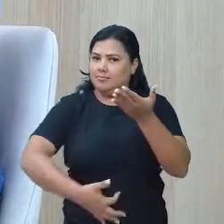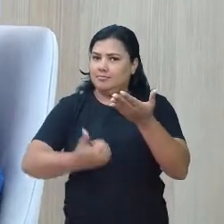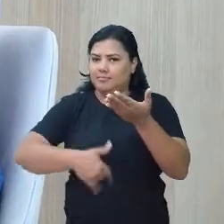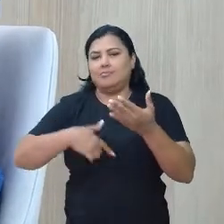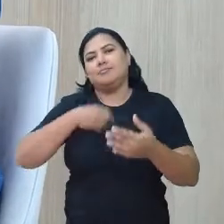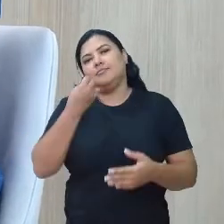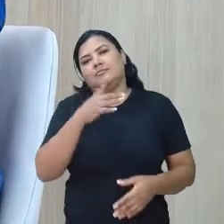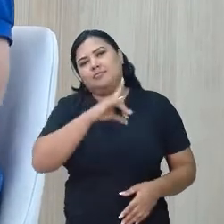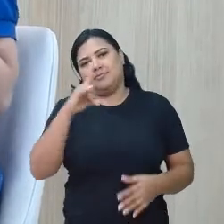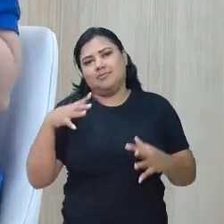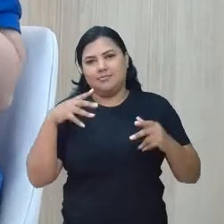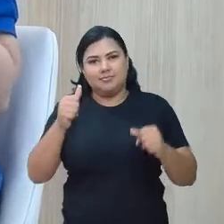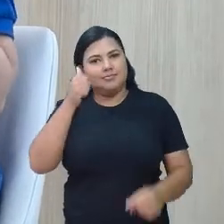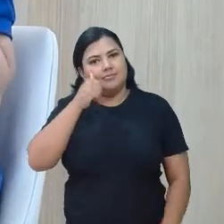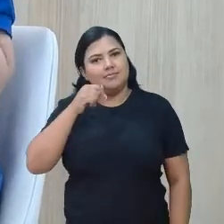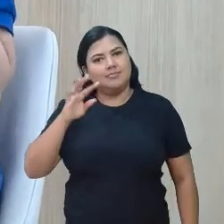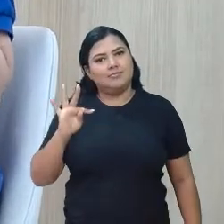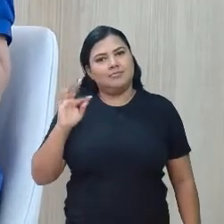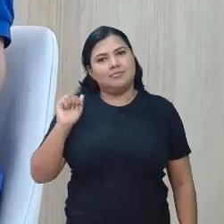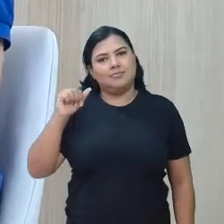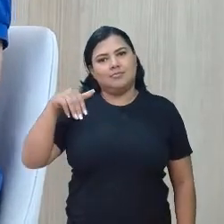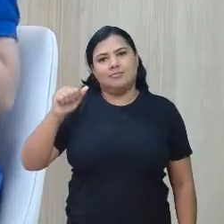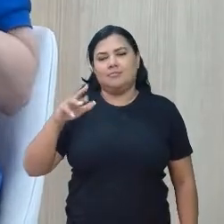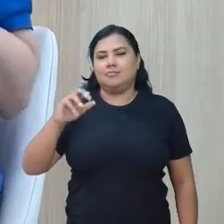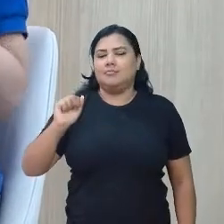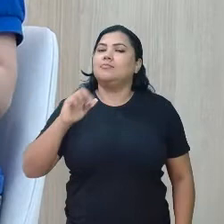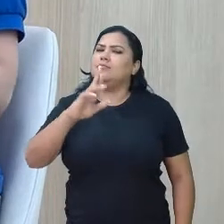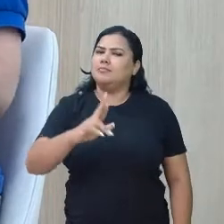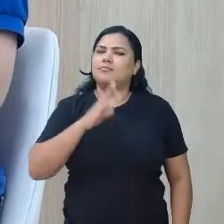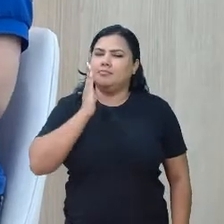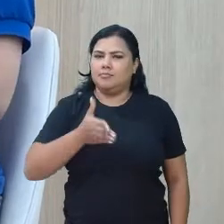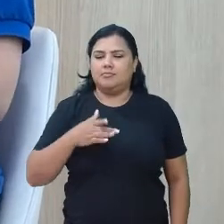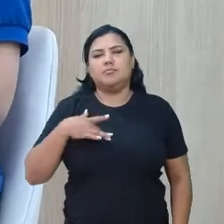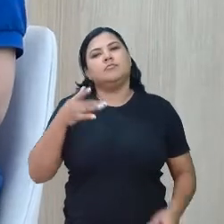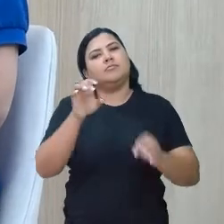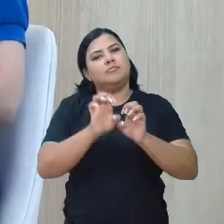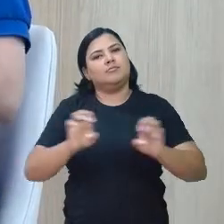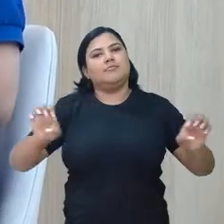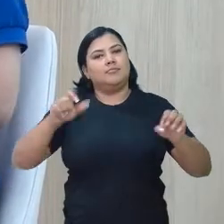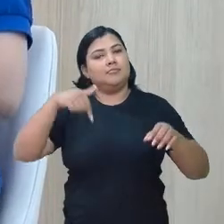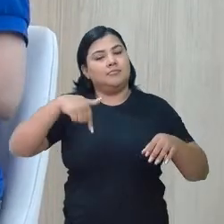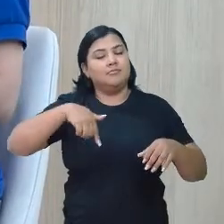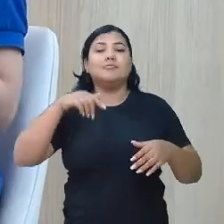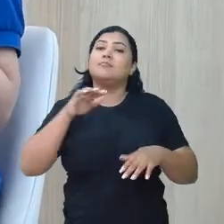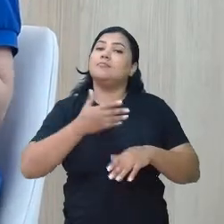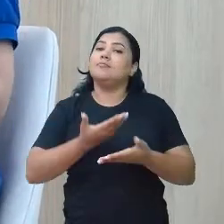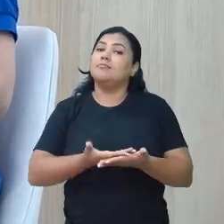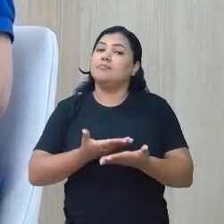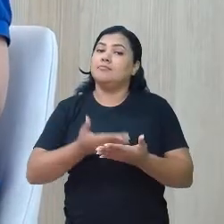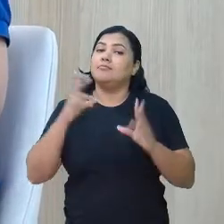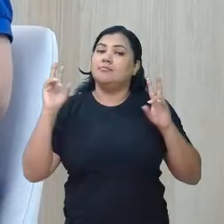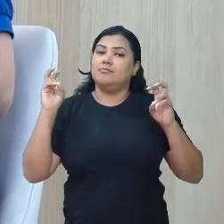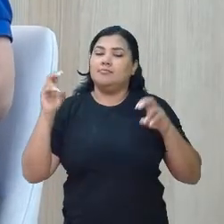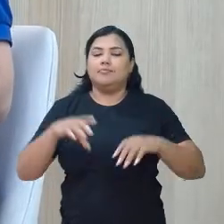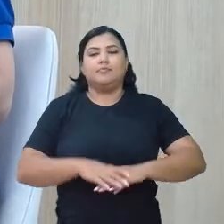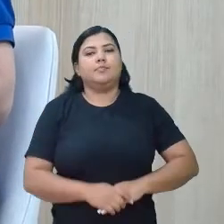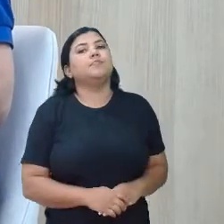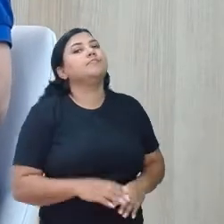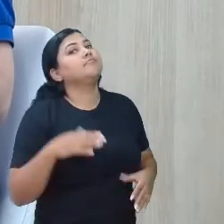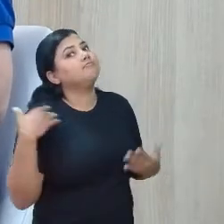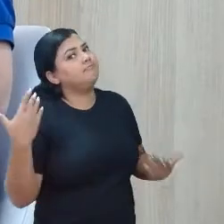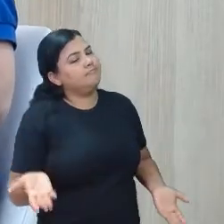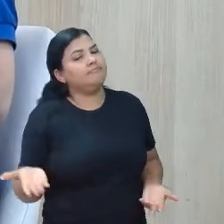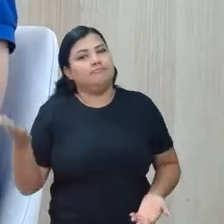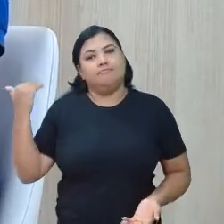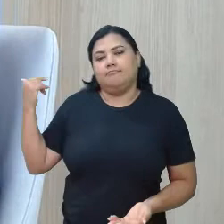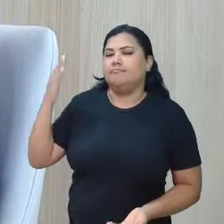dia ao pessoal, a Tamara já respondeu por aqui e a gente falando sobre equações hoje, né? Em outro momento a gente já comentou um pouquinho.